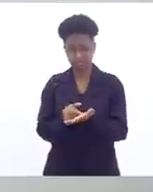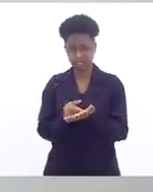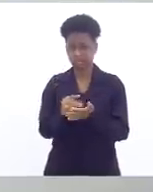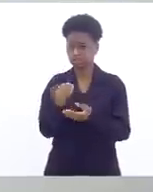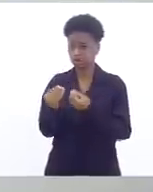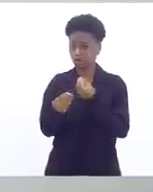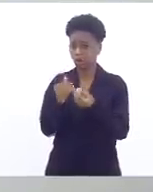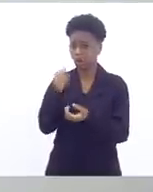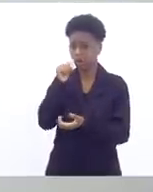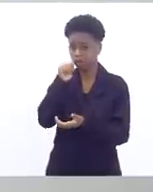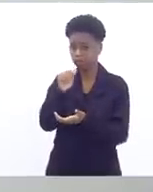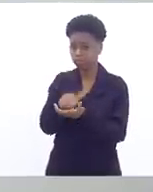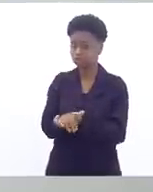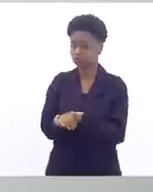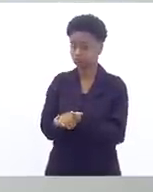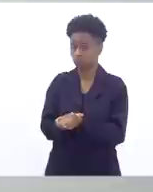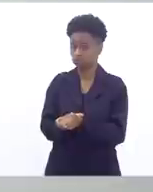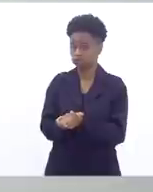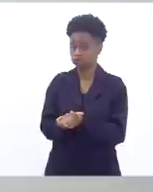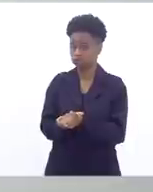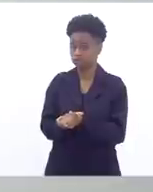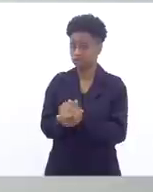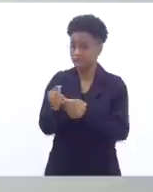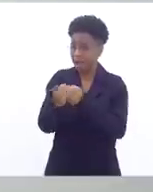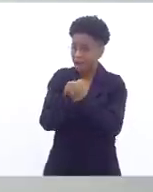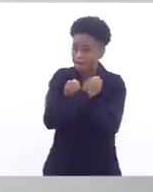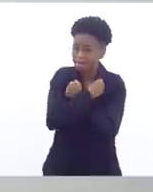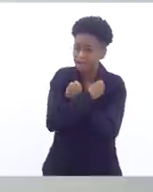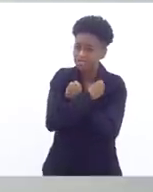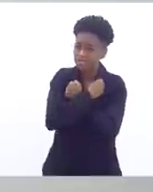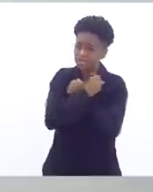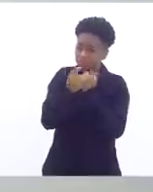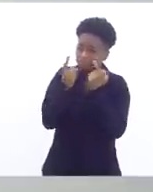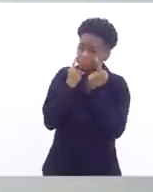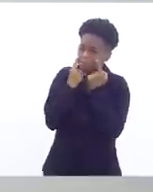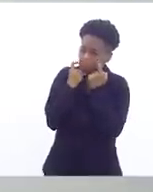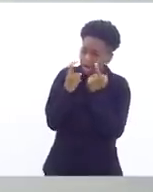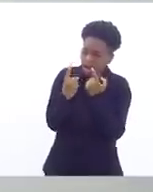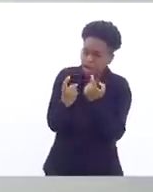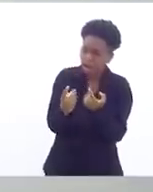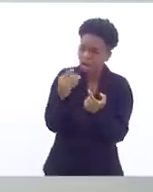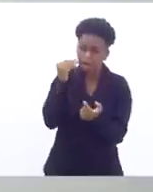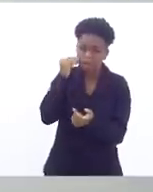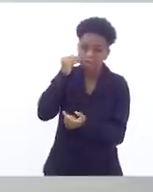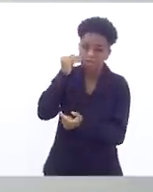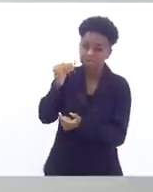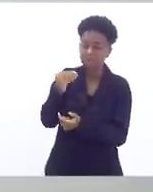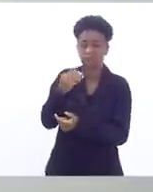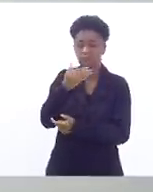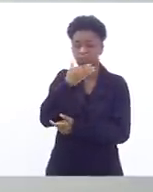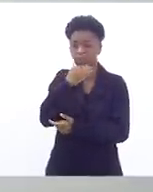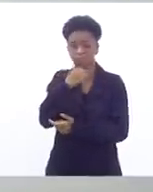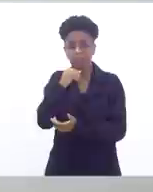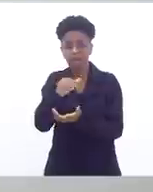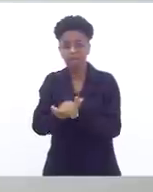esposa abraçando chorando beijando seu marido